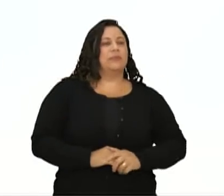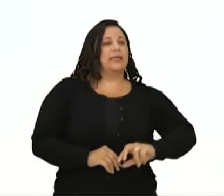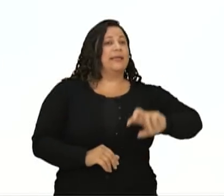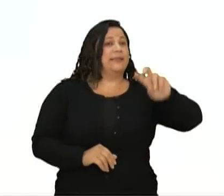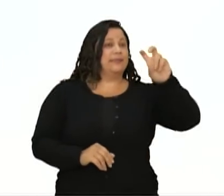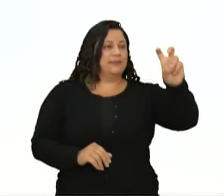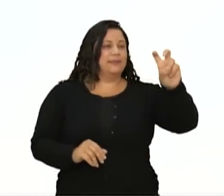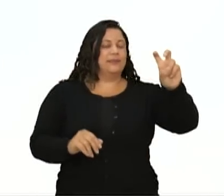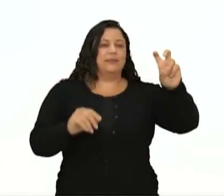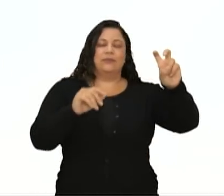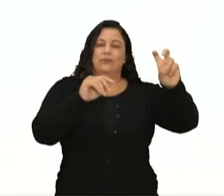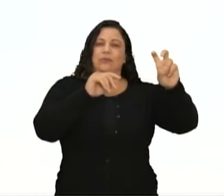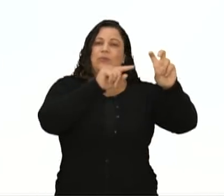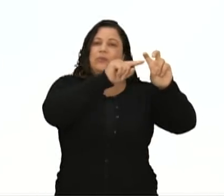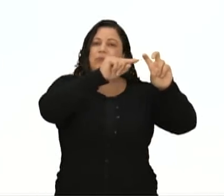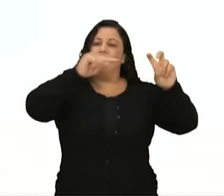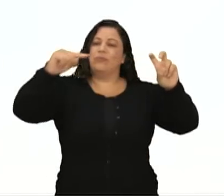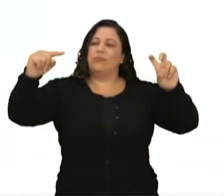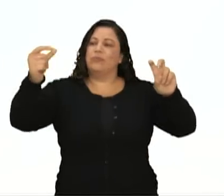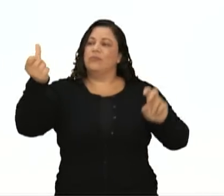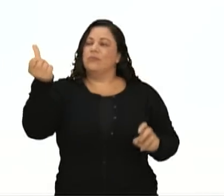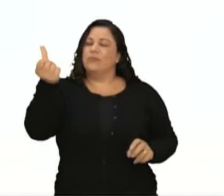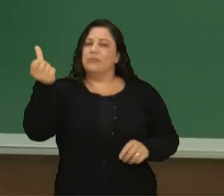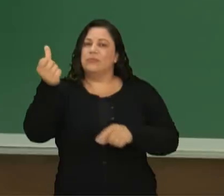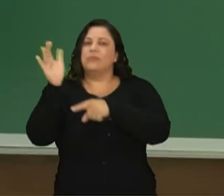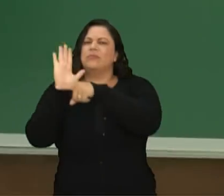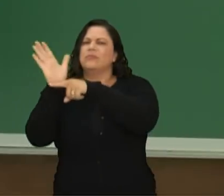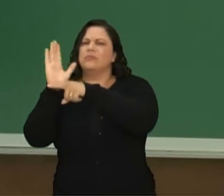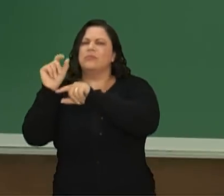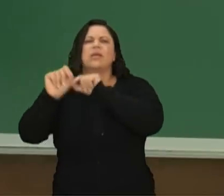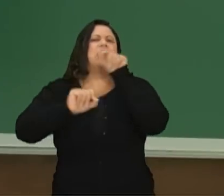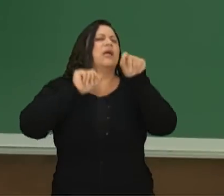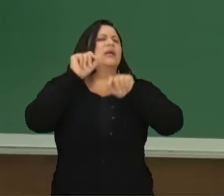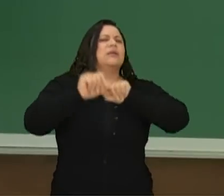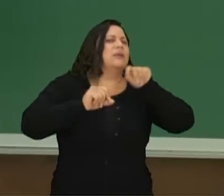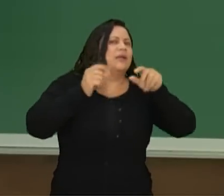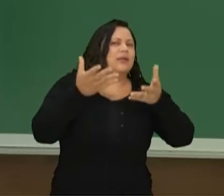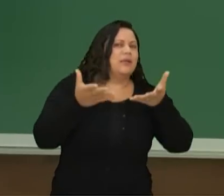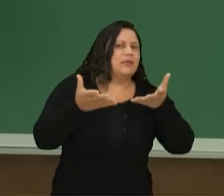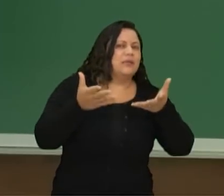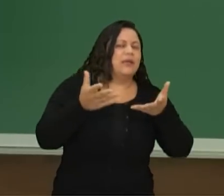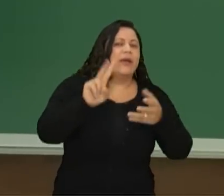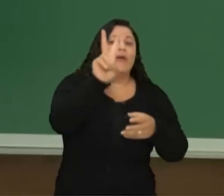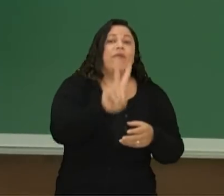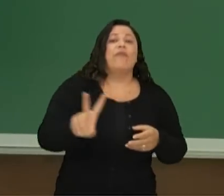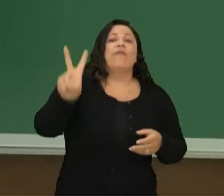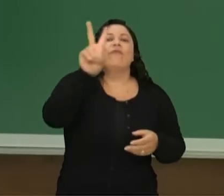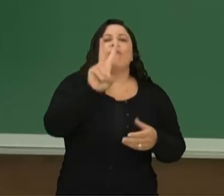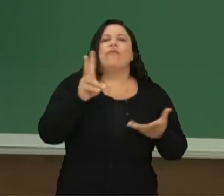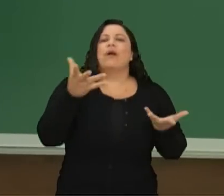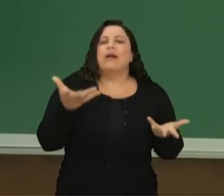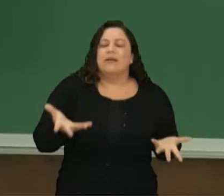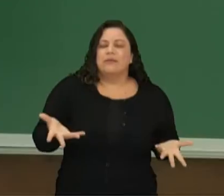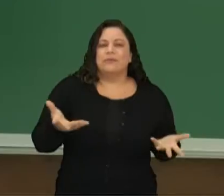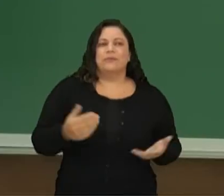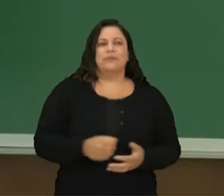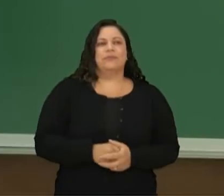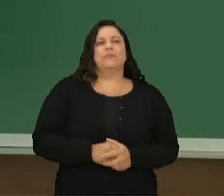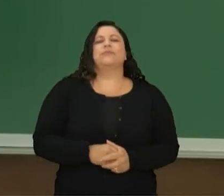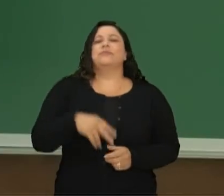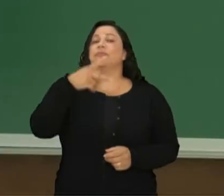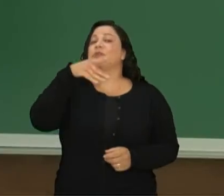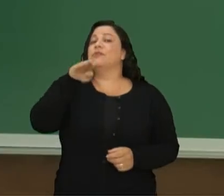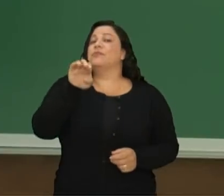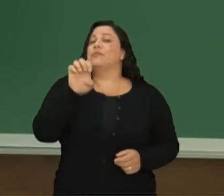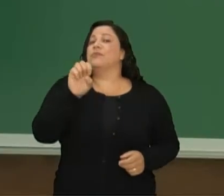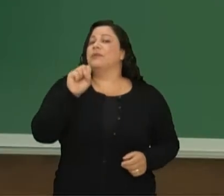alunos assistiram a 6 filmes. Quem que é o nosso peso aqui? O nosso peso é a